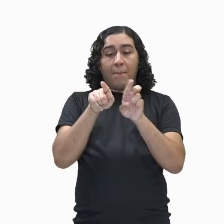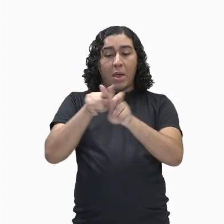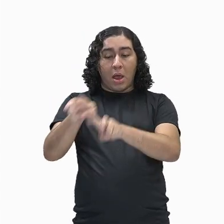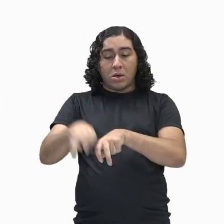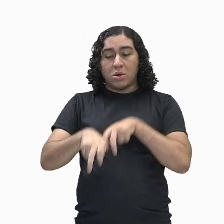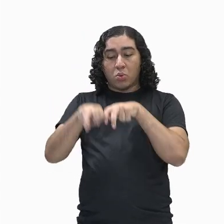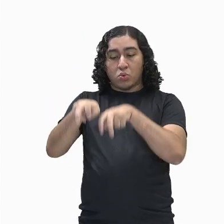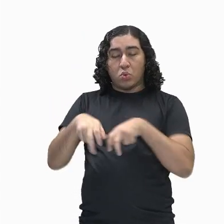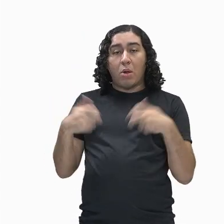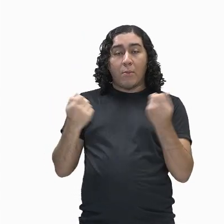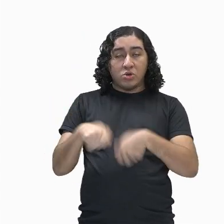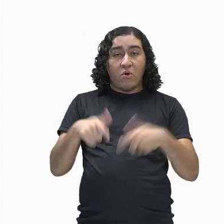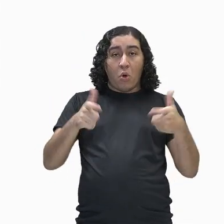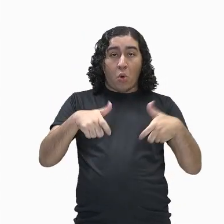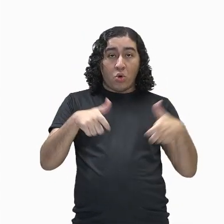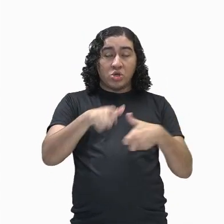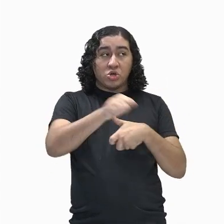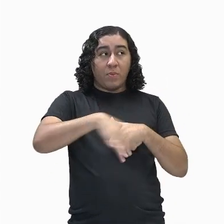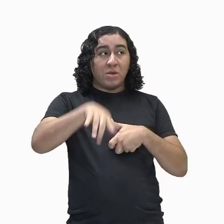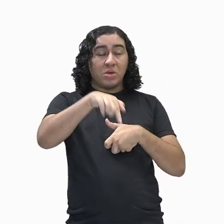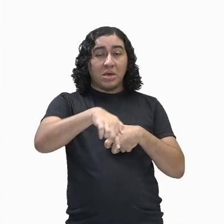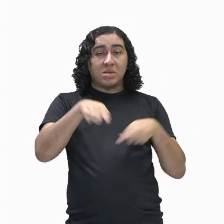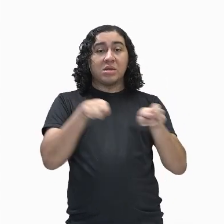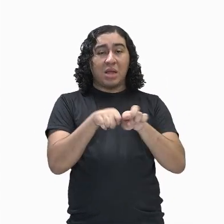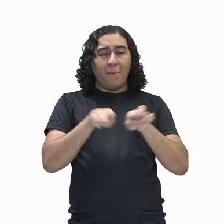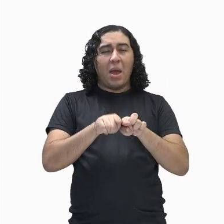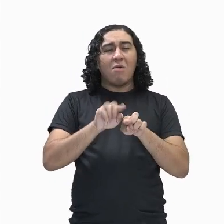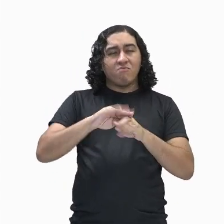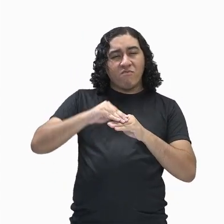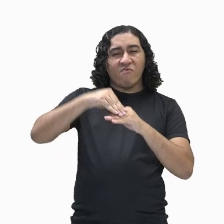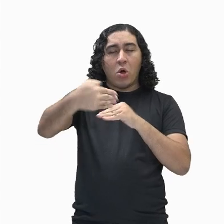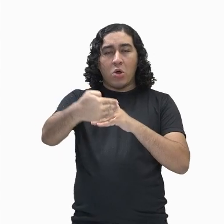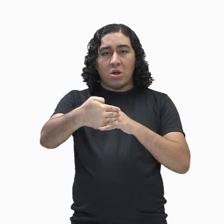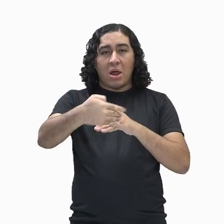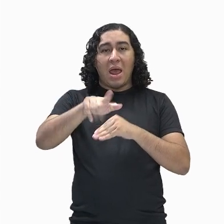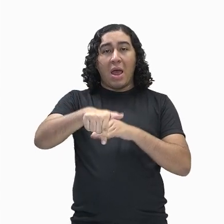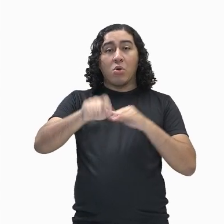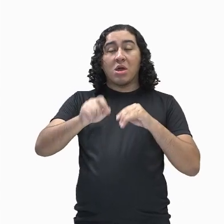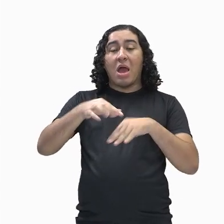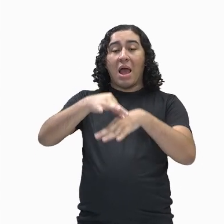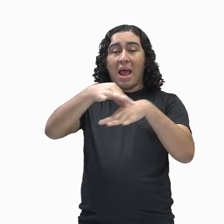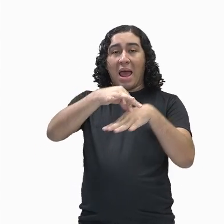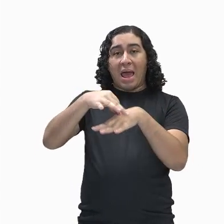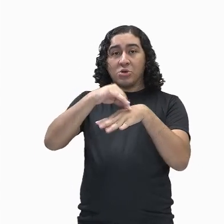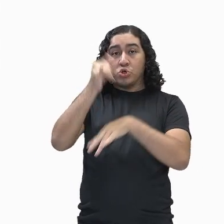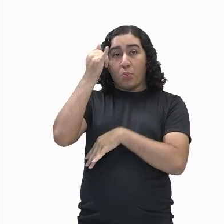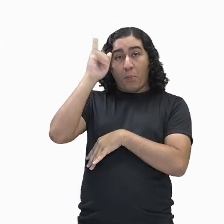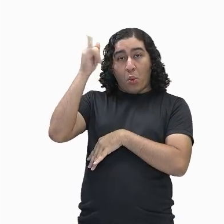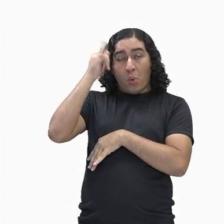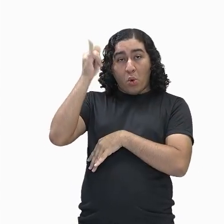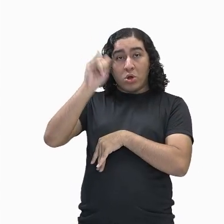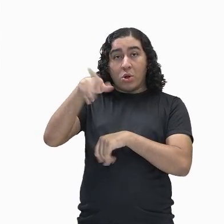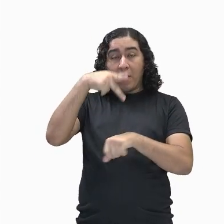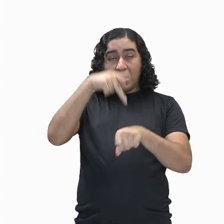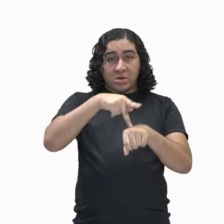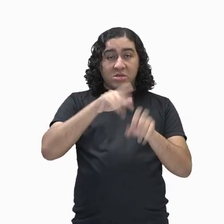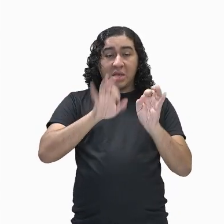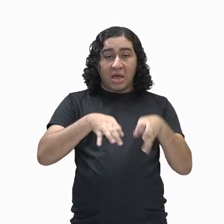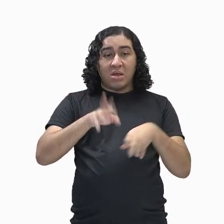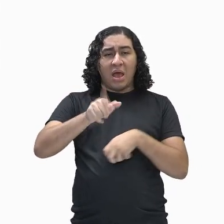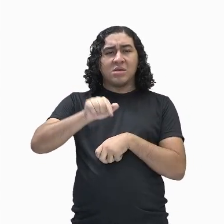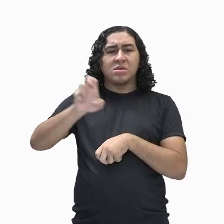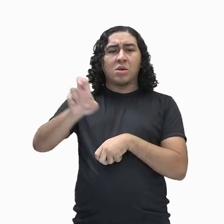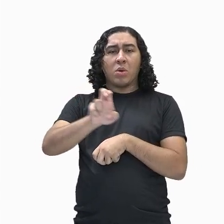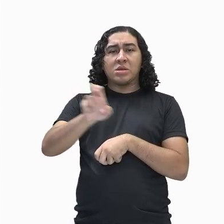agricultura presente no Cerrado, além da pecuária, que é ali a produção da carne bovina do país, né? A gente observa que é